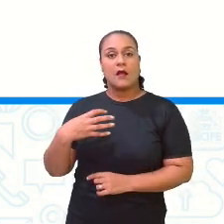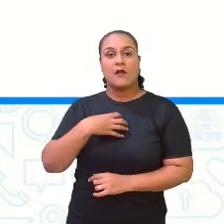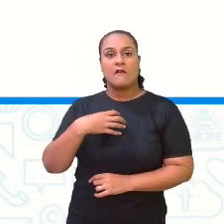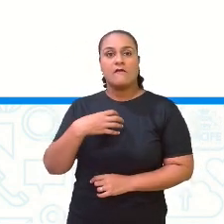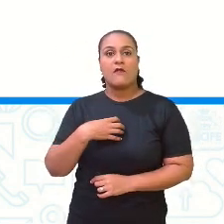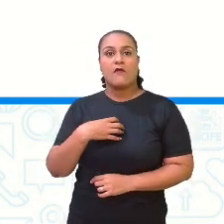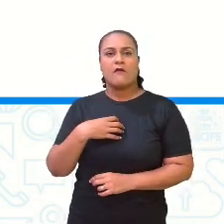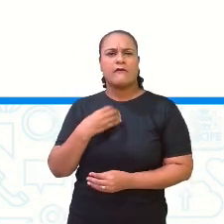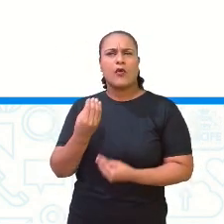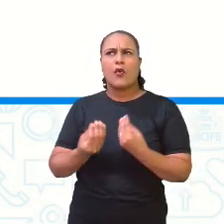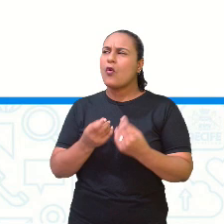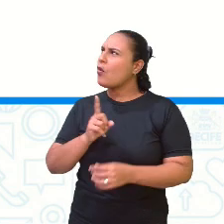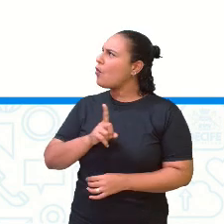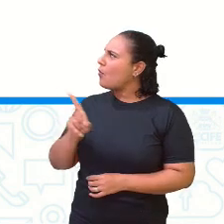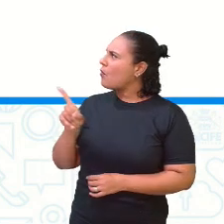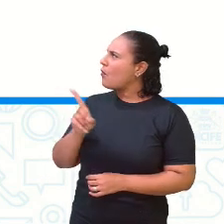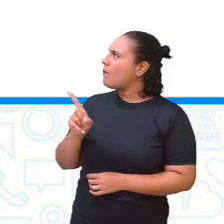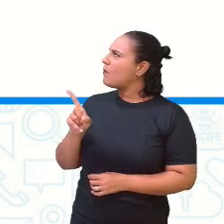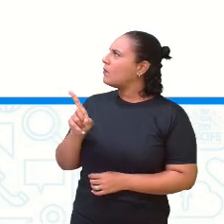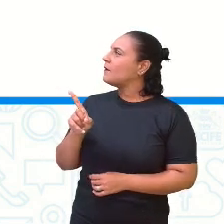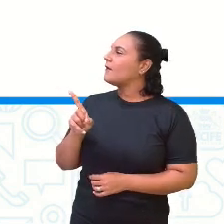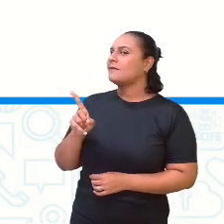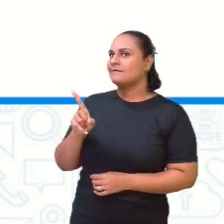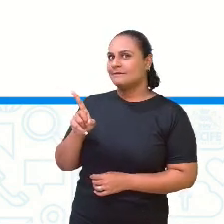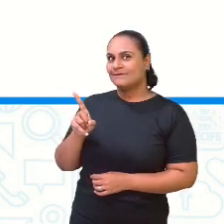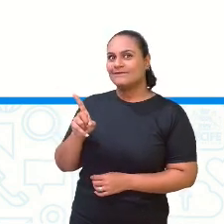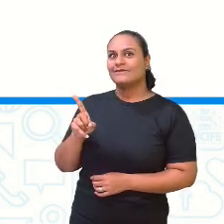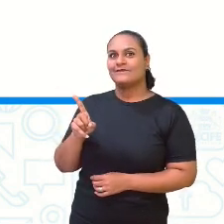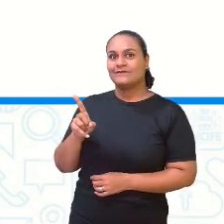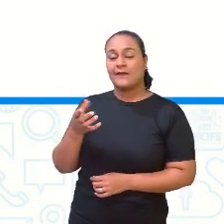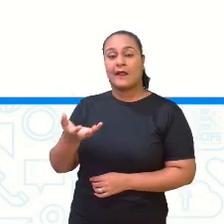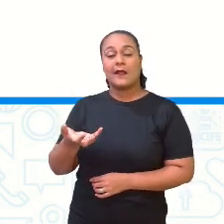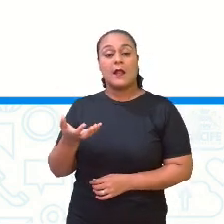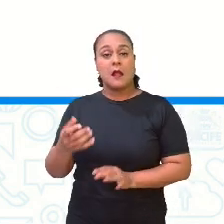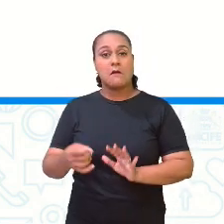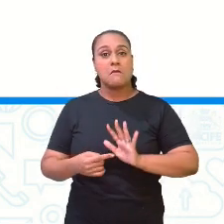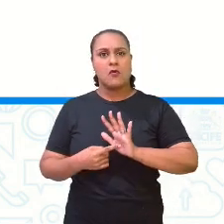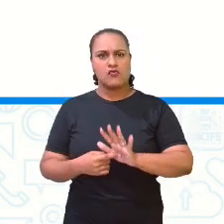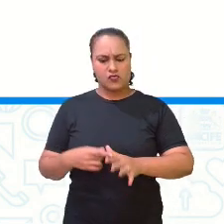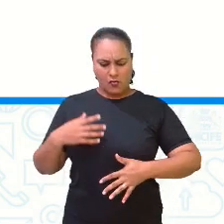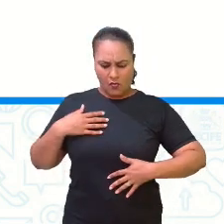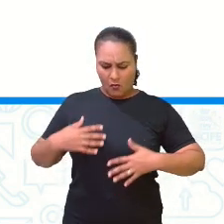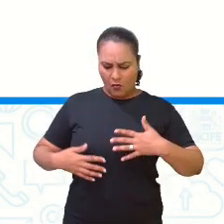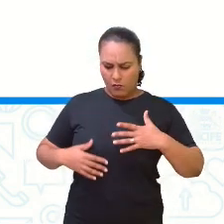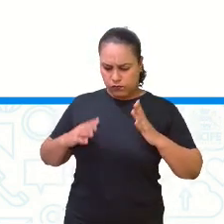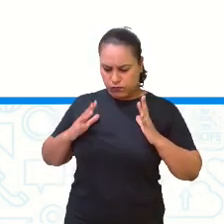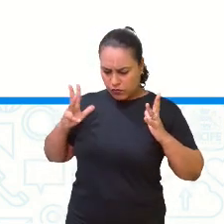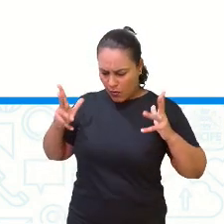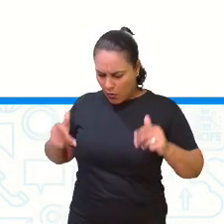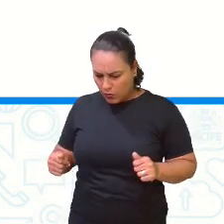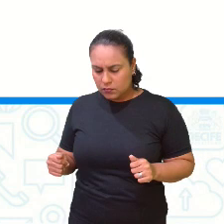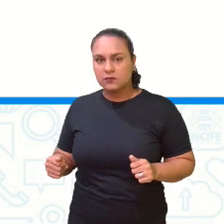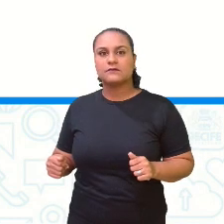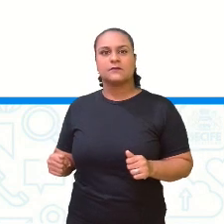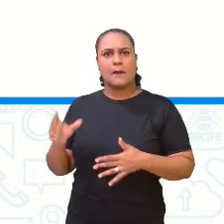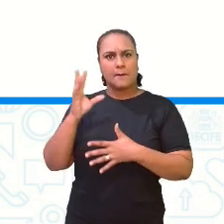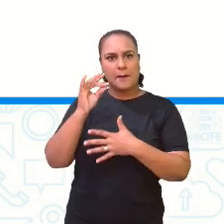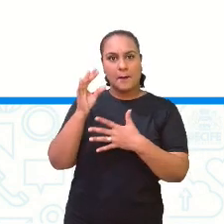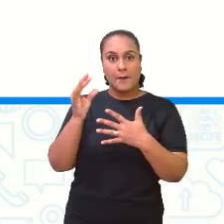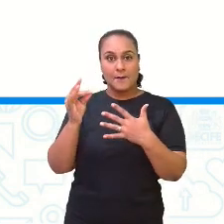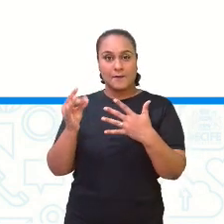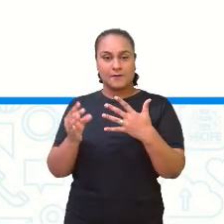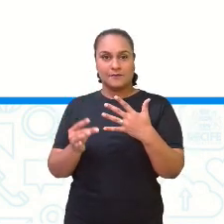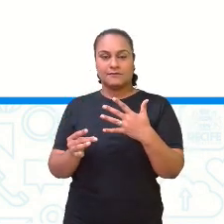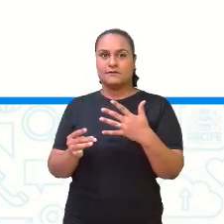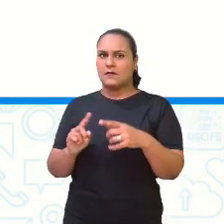eles enxergavam a posição humana. Então eles queriam demonstrar todo o corpo da pessoa, o corpo em detalhes,